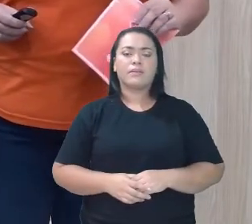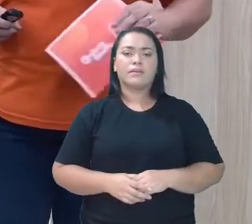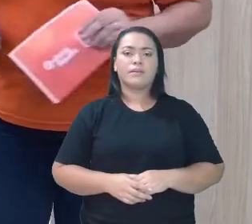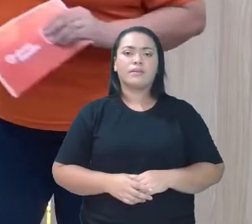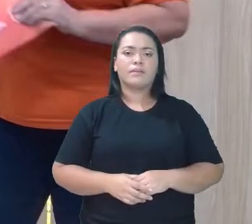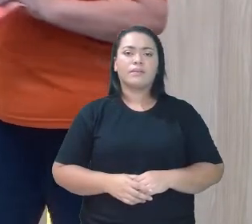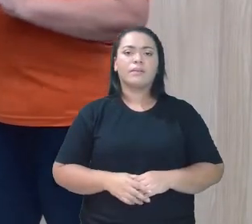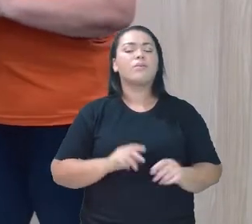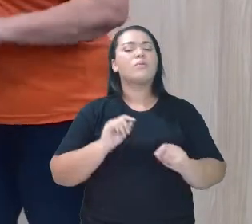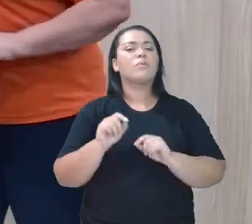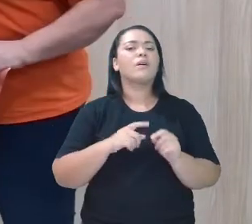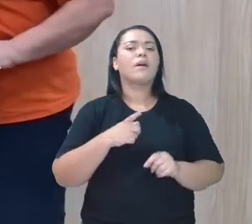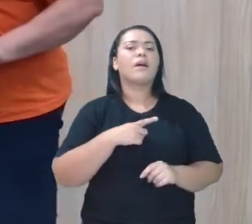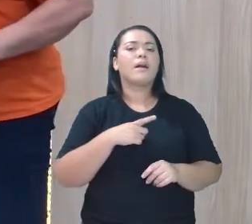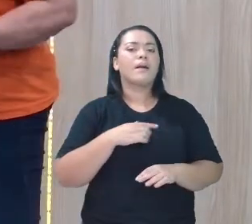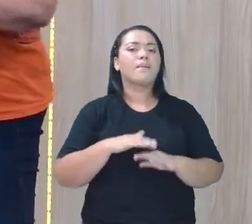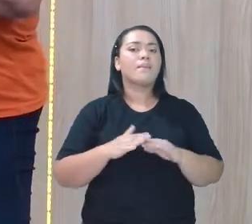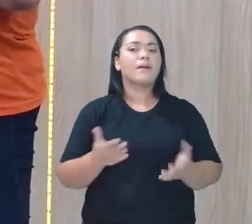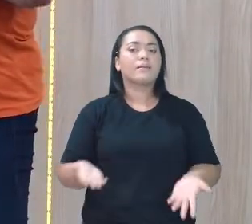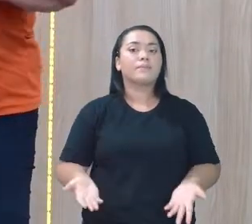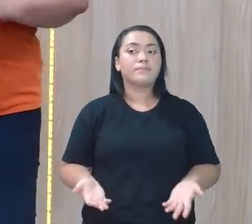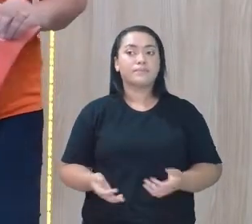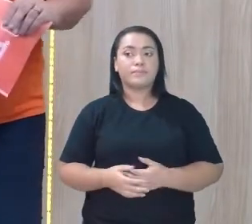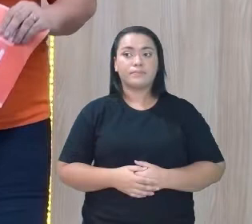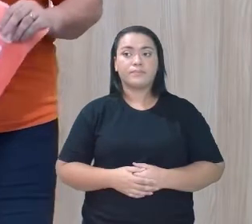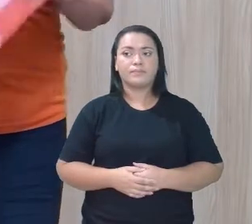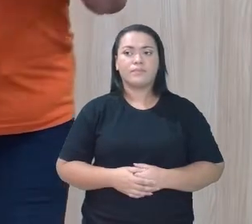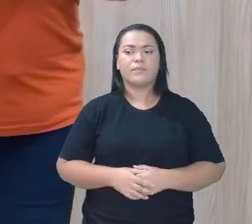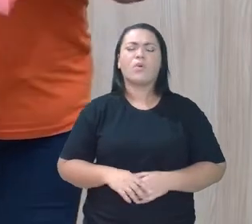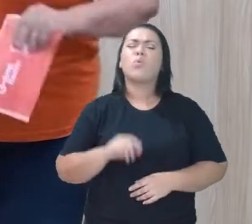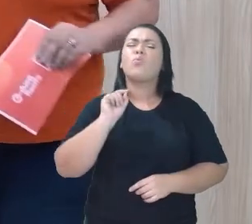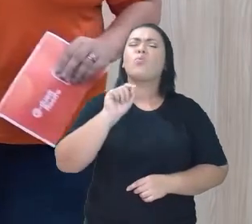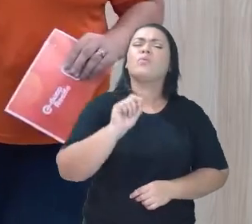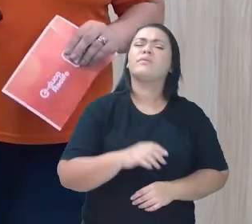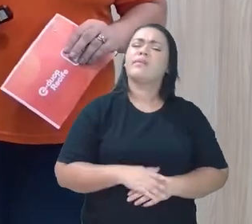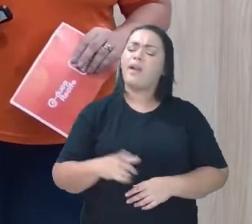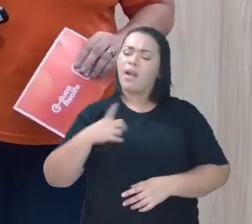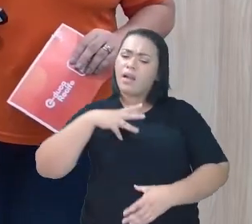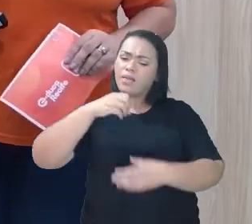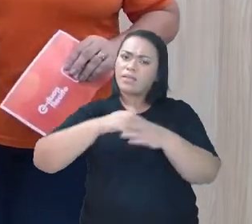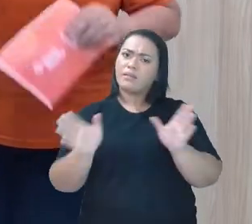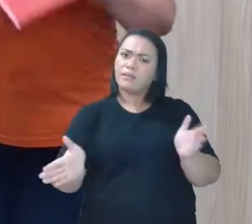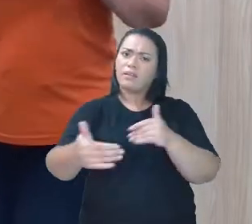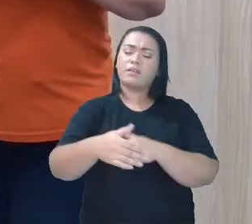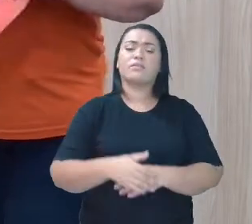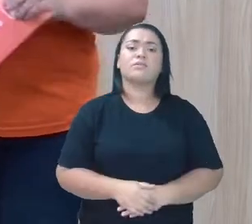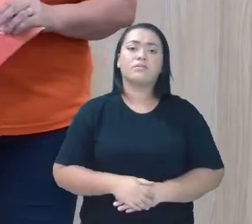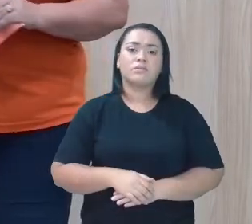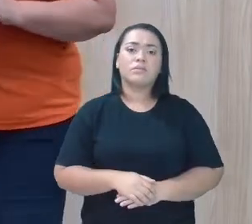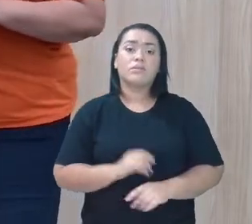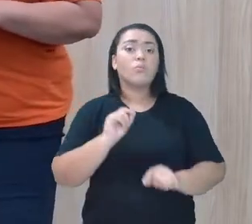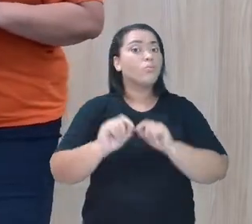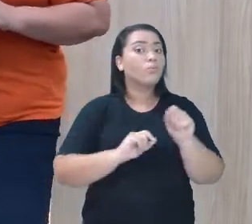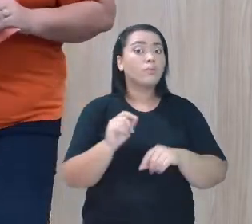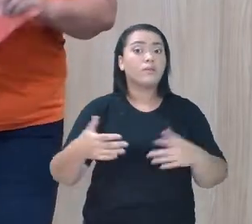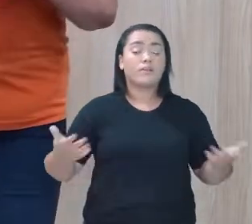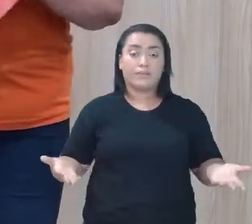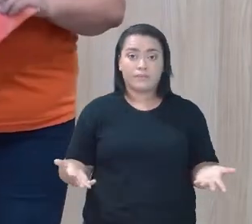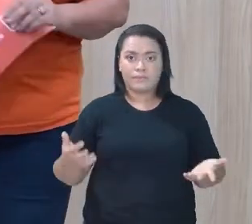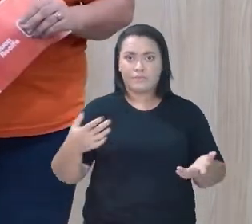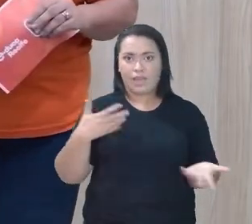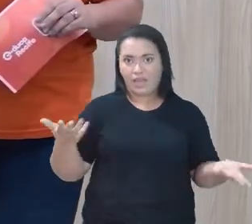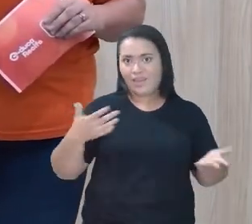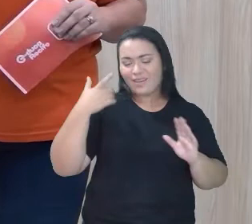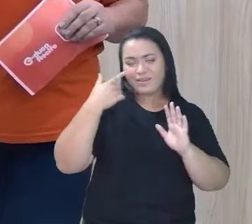correndo aqui. O que é que nós temos mais? Temos aqui, né, o que é que tem dentro da caixa. O que tem dentro dessa caixa, que eu